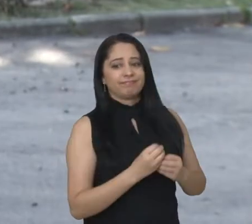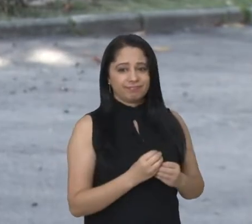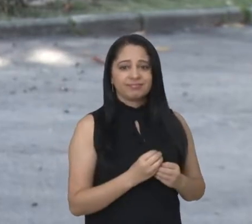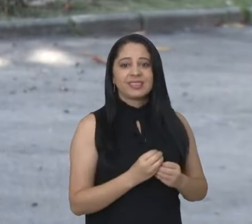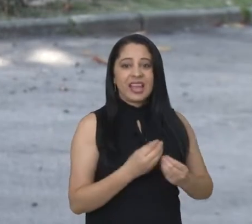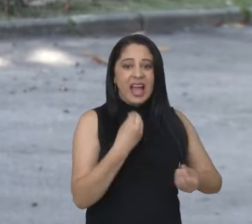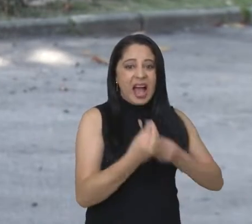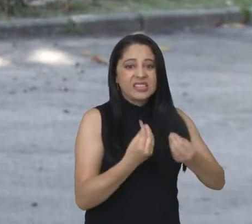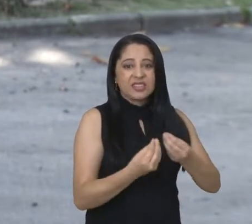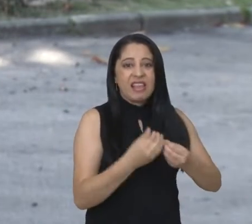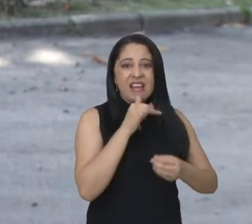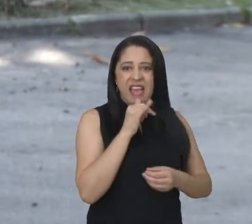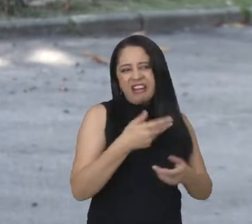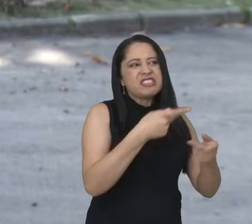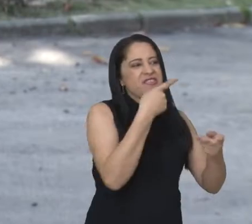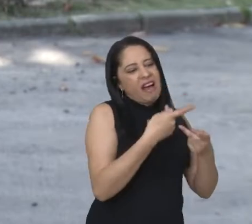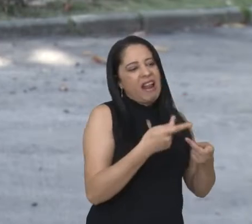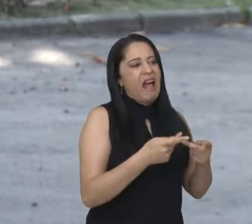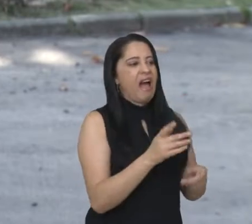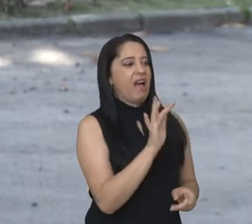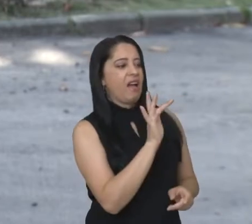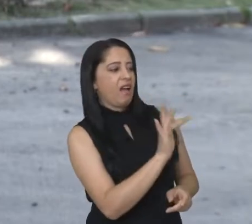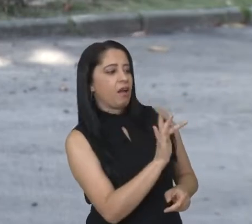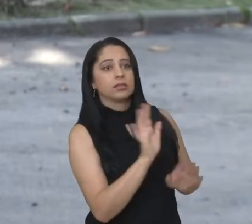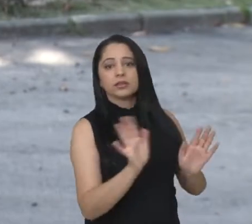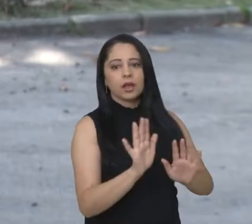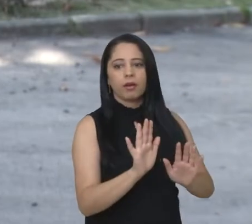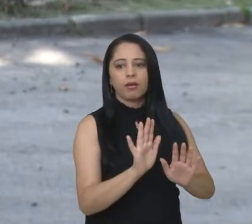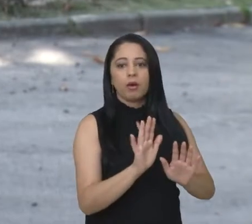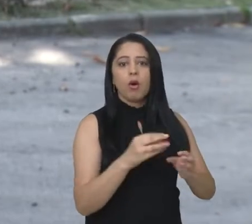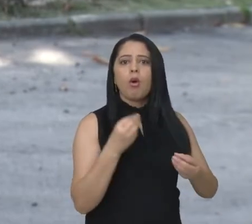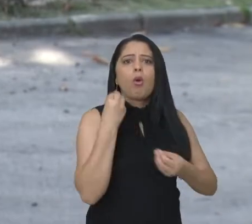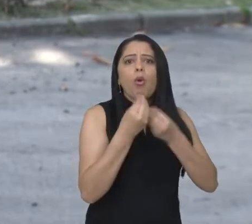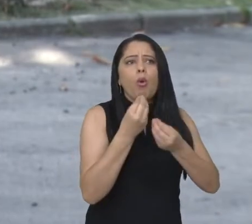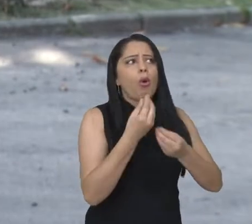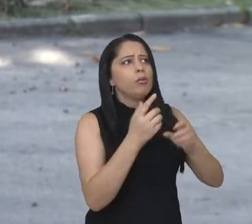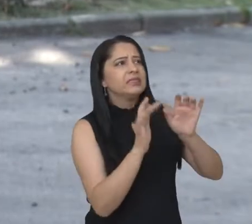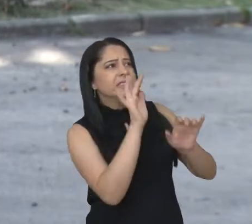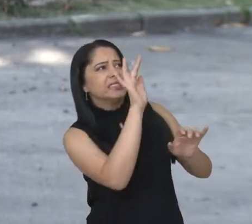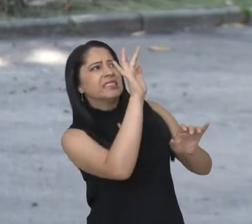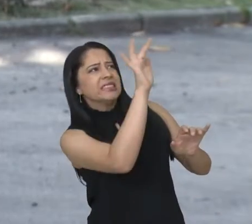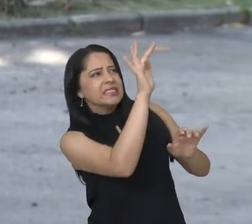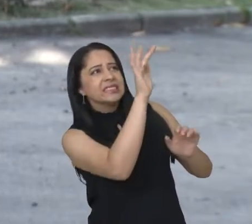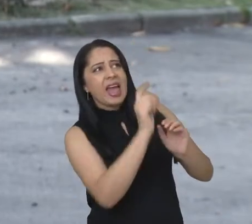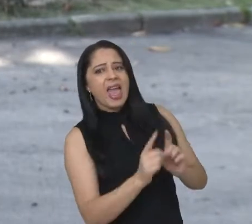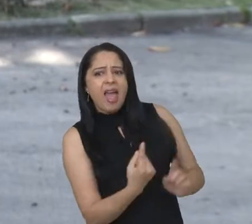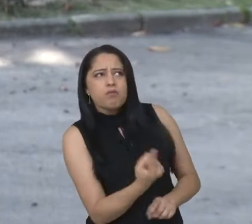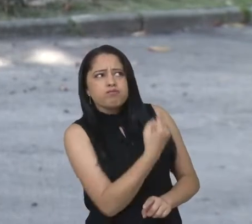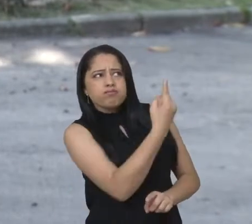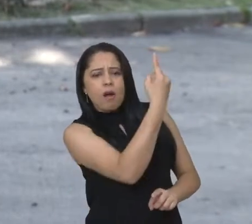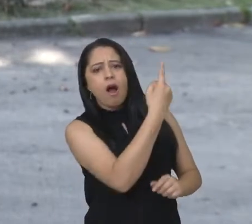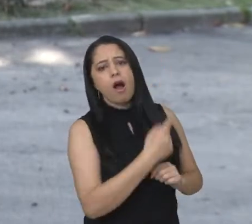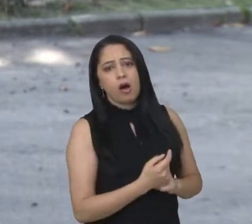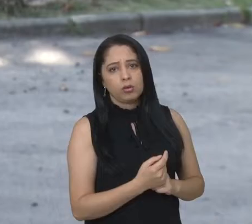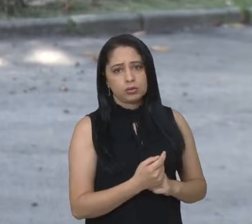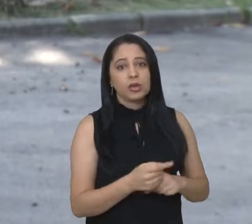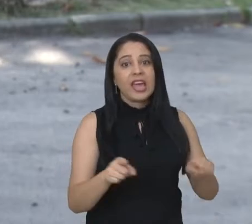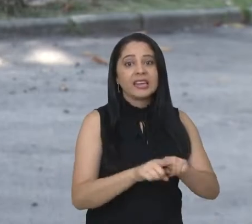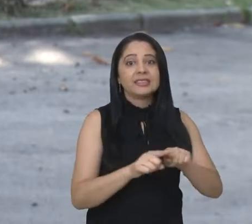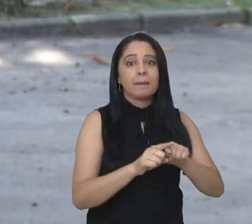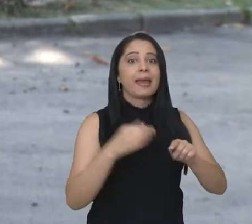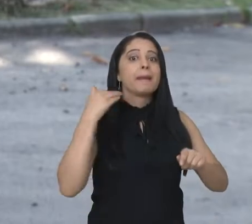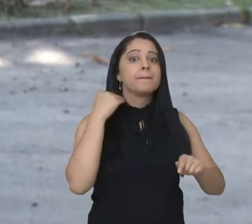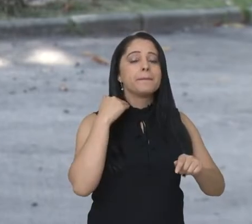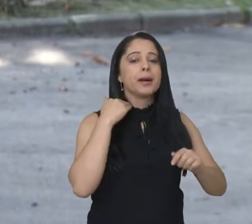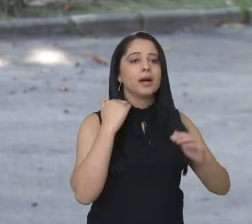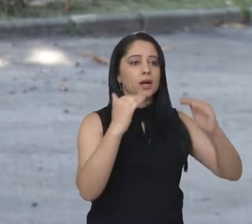eles falem que é baixo, mas não é. Tem pessoas que são de baixa estatura que não conseguem. Então a questão do transporte também. E